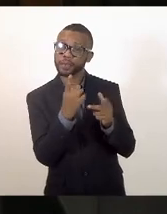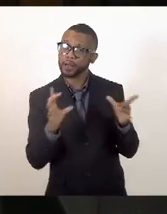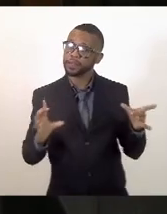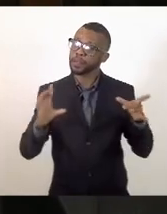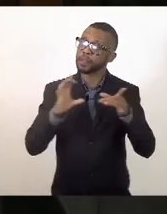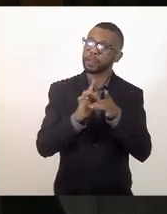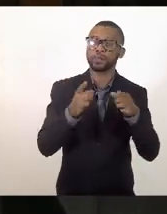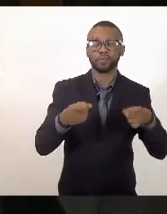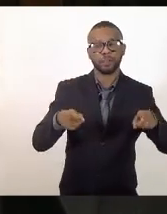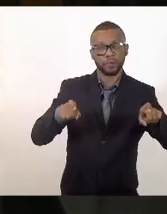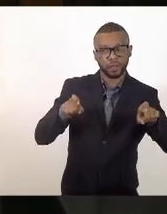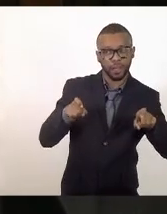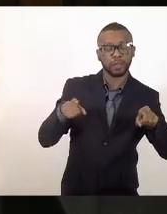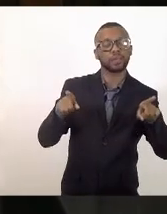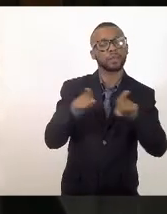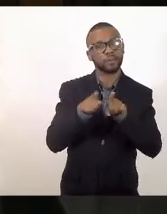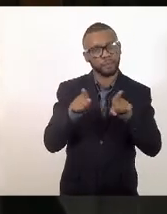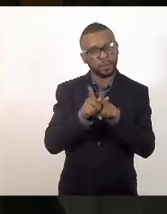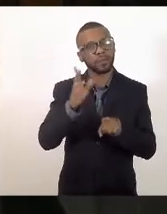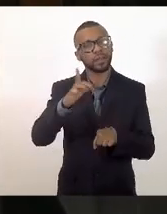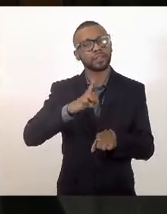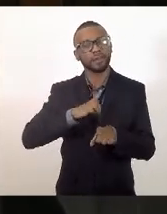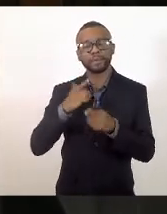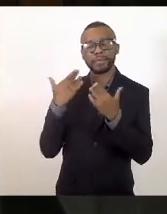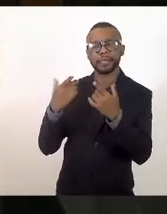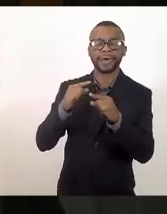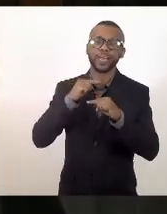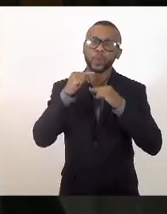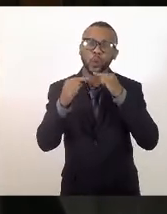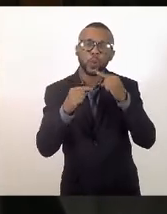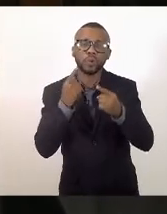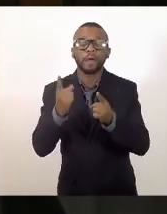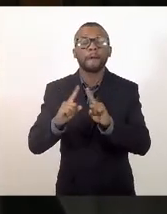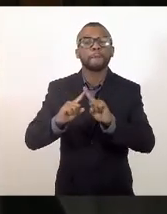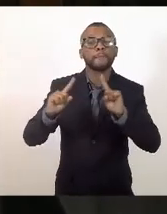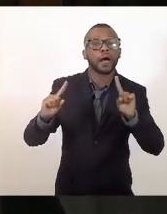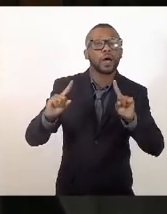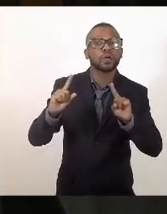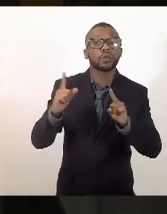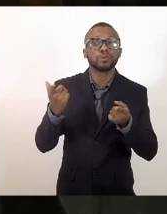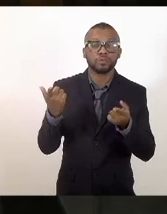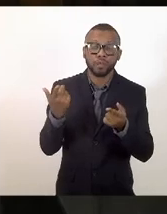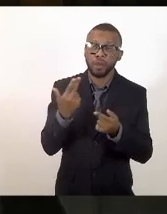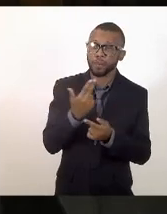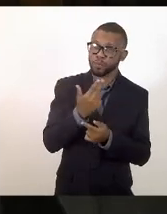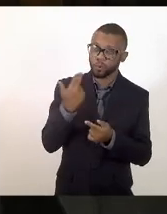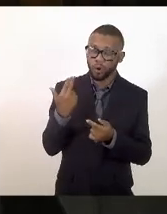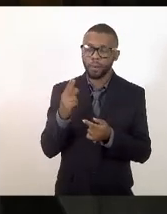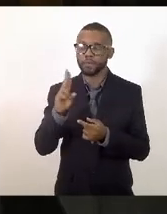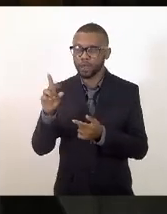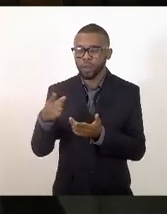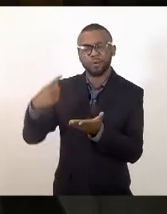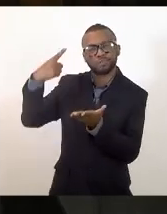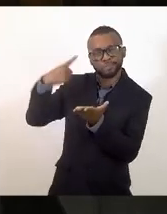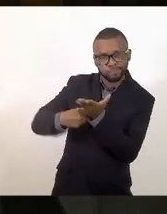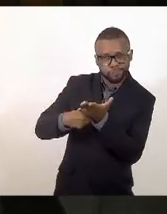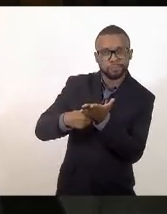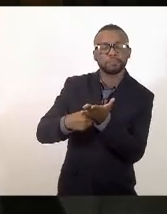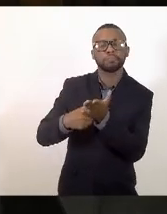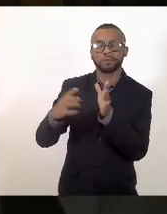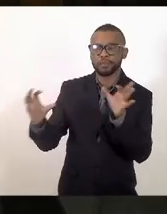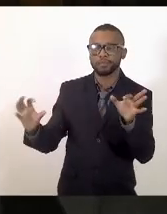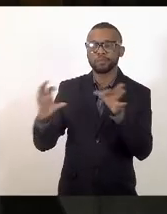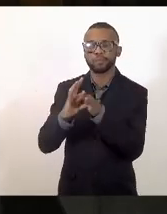que já deve ter tido esse tipo de questionamento, mas em seu nome, em meu nome, eu firmei o compromisso com eles que nós